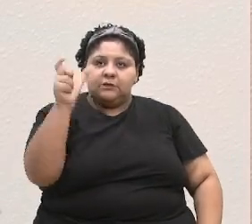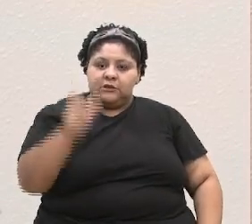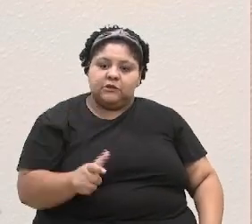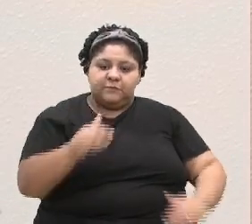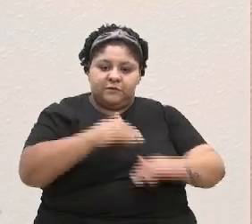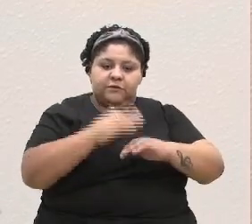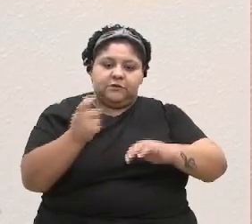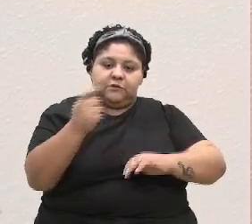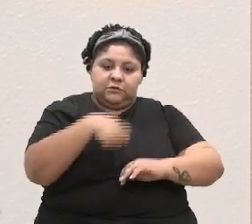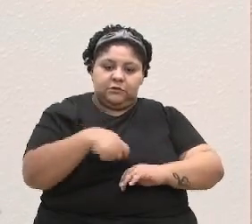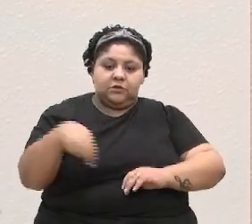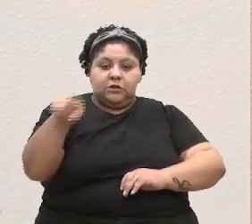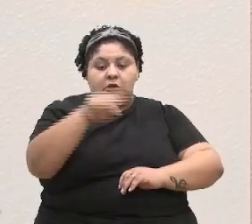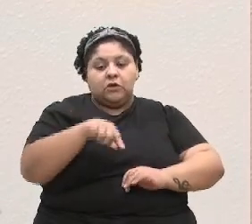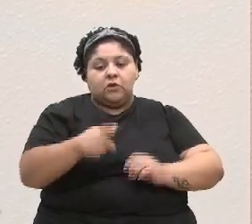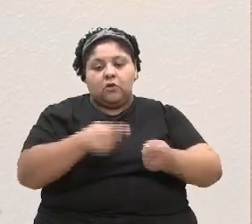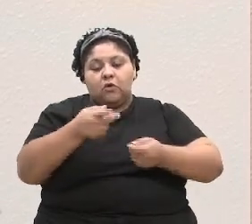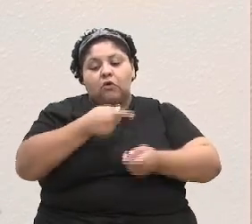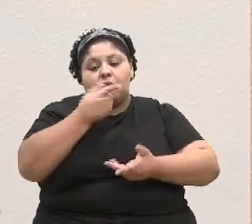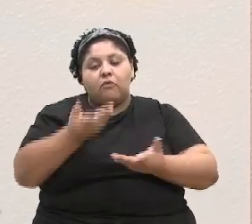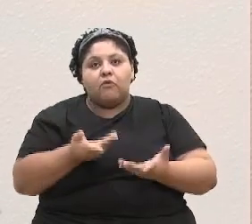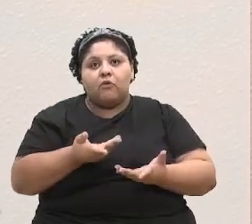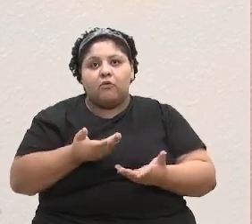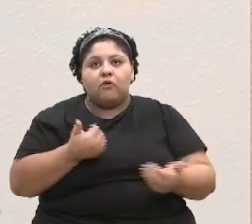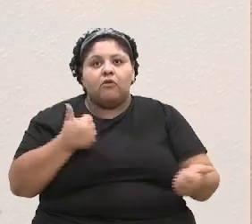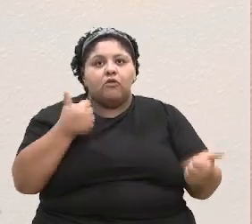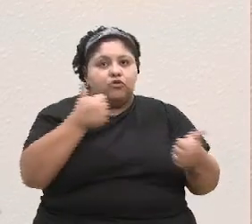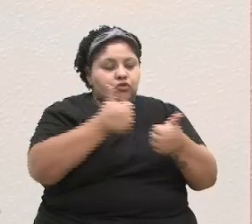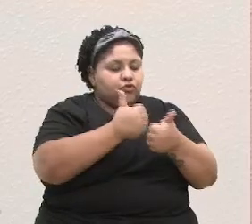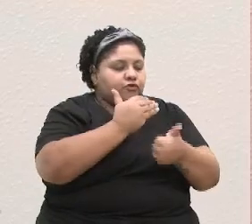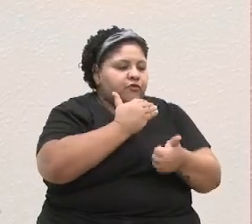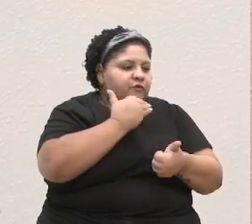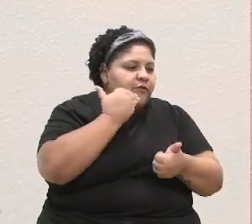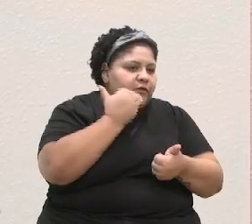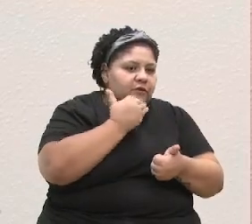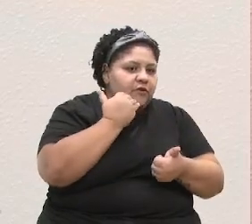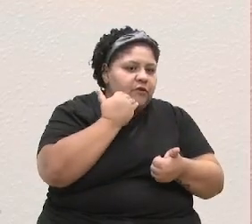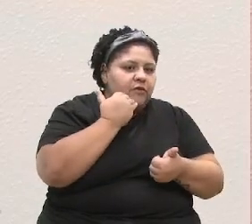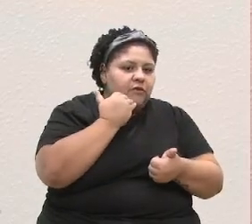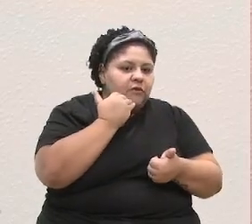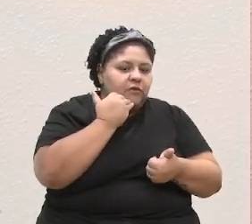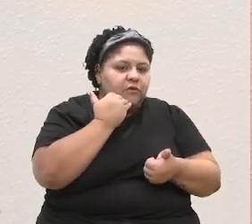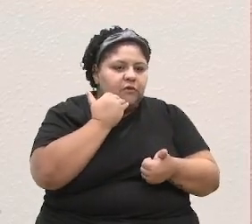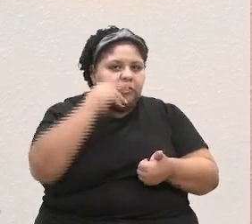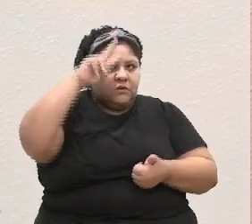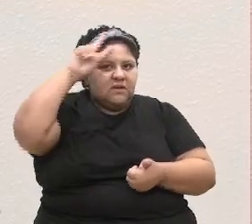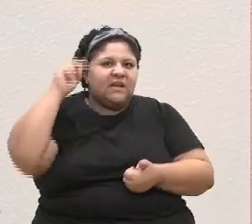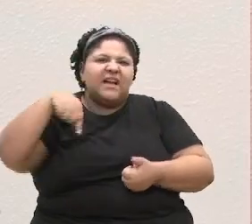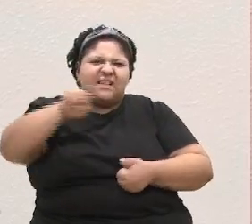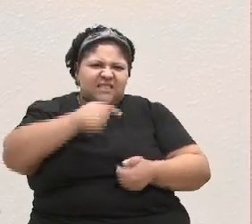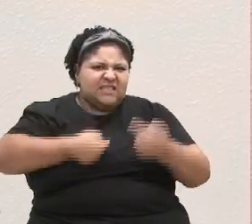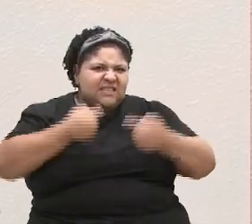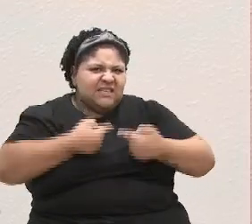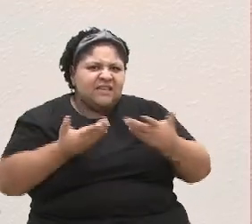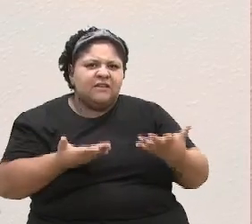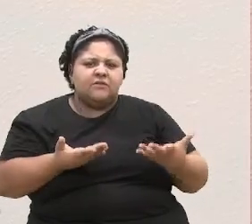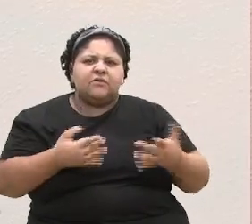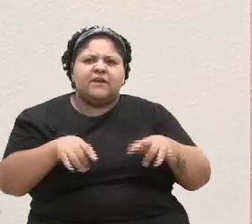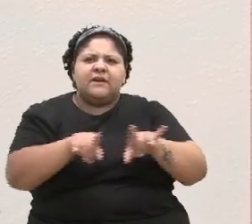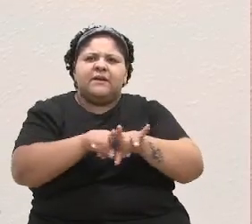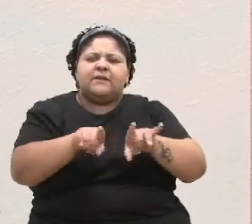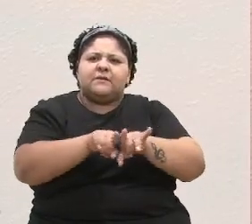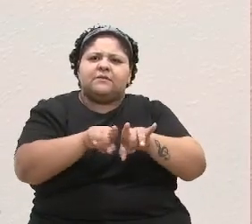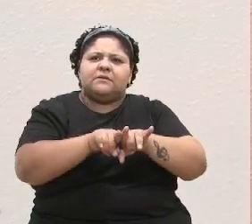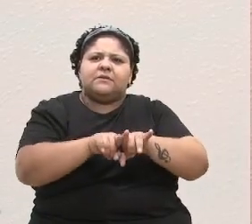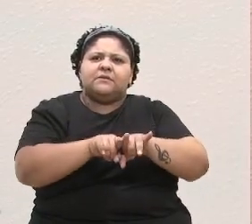gente, como disse o vereador Bortola, junto com o vereador Ues, a gente às vezes reclama até de uma gripe, né? Porque eu peguei